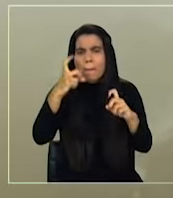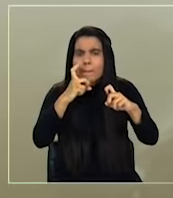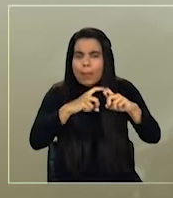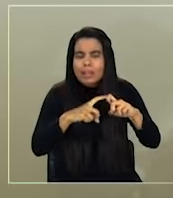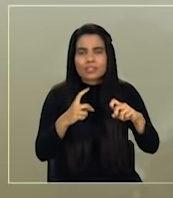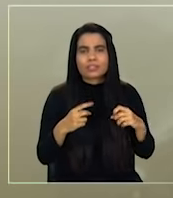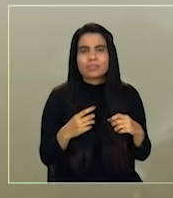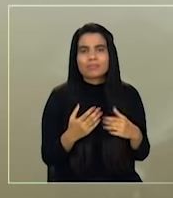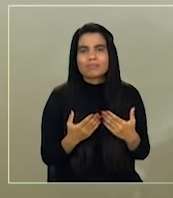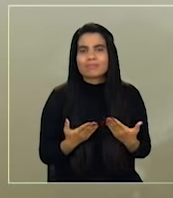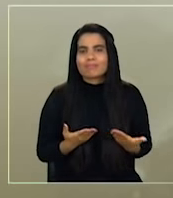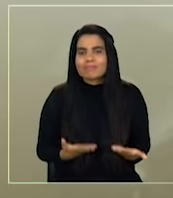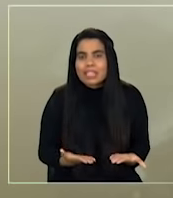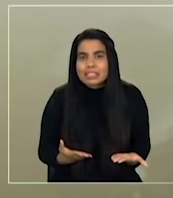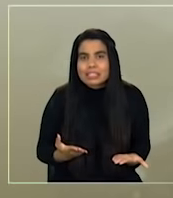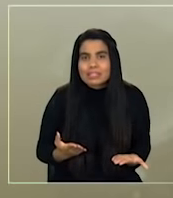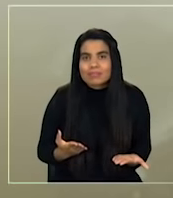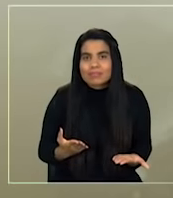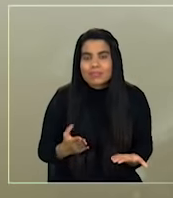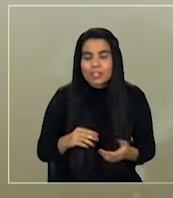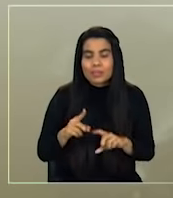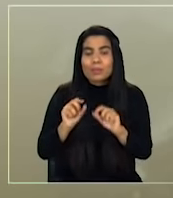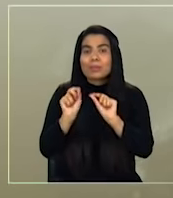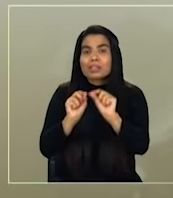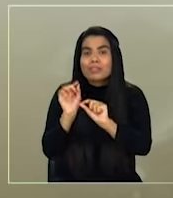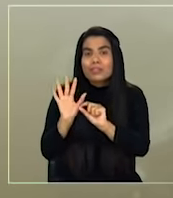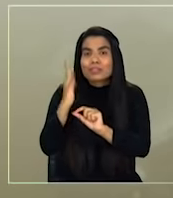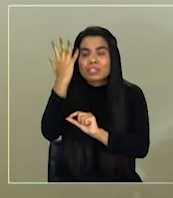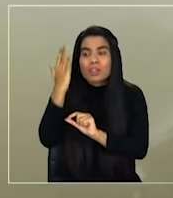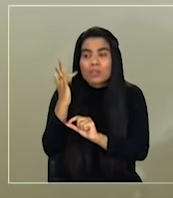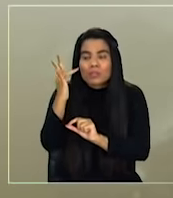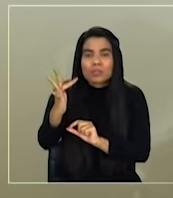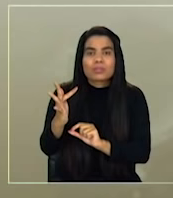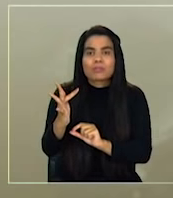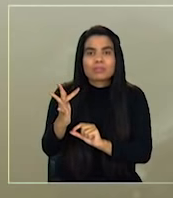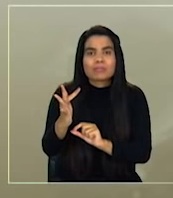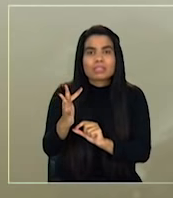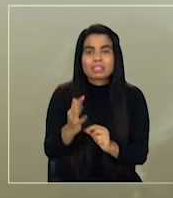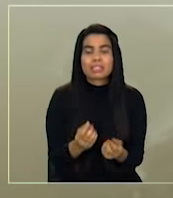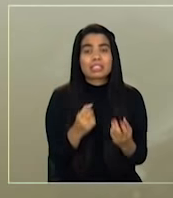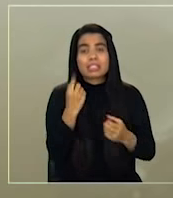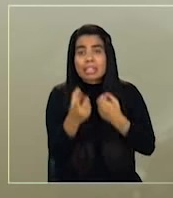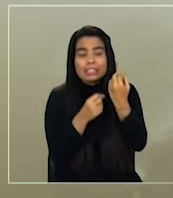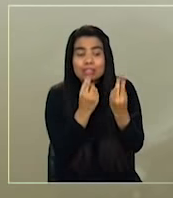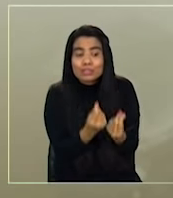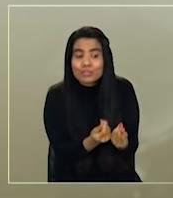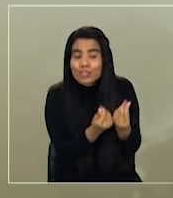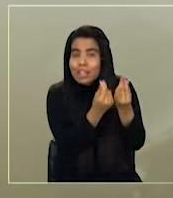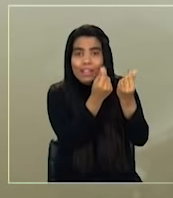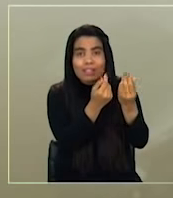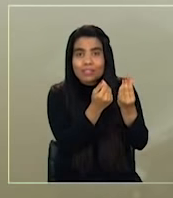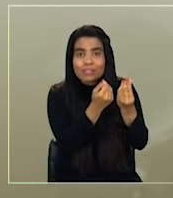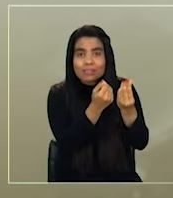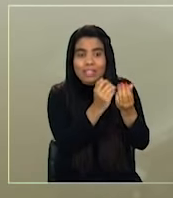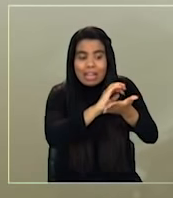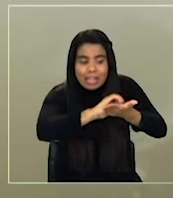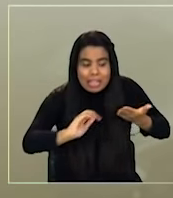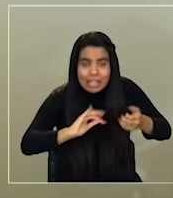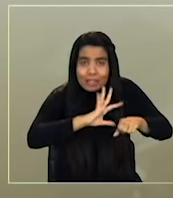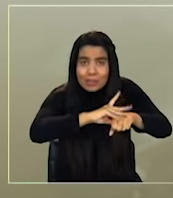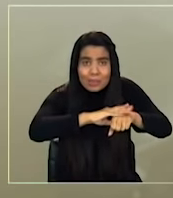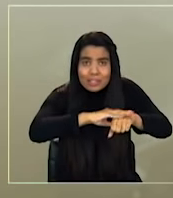mas chega a hora, meu amigo, que não tem dinheiro que possa remover a doença, não tem